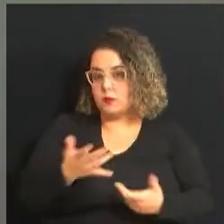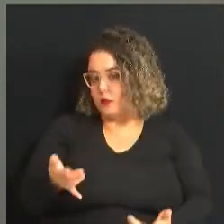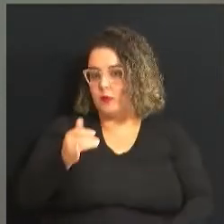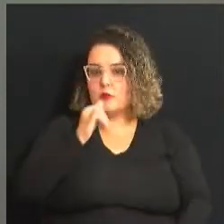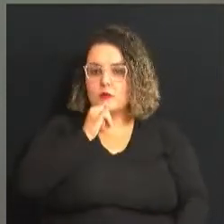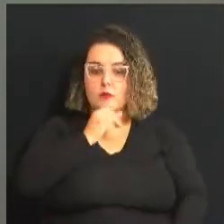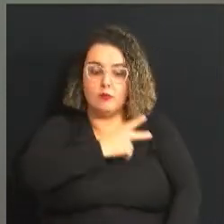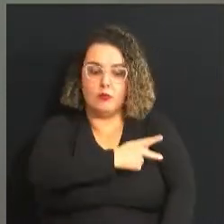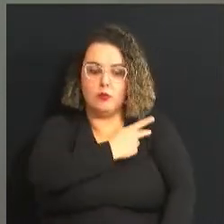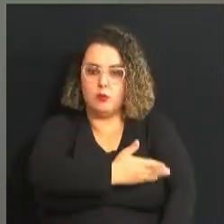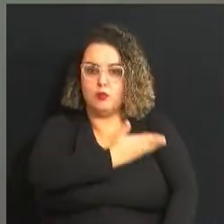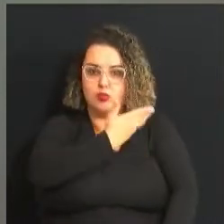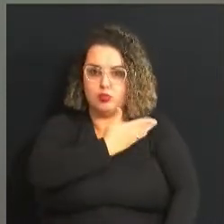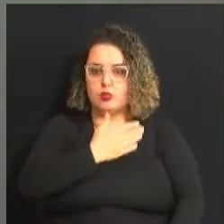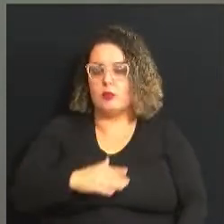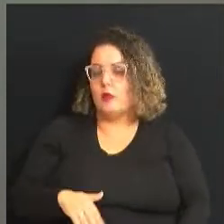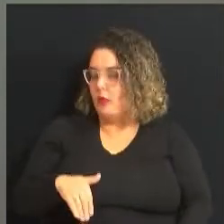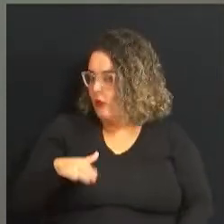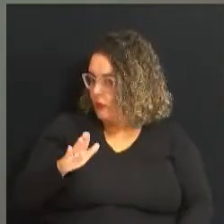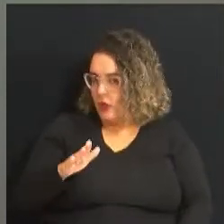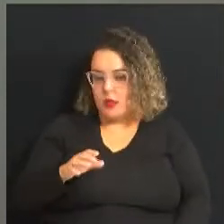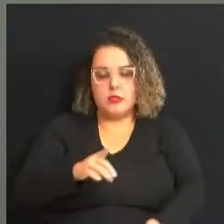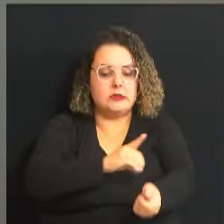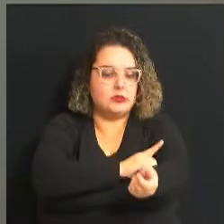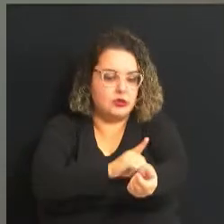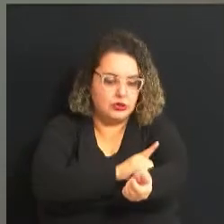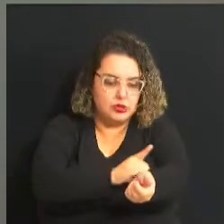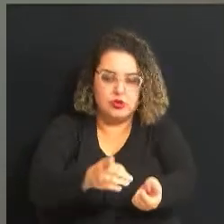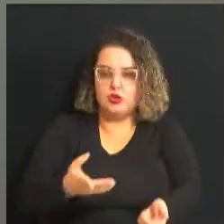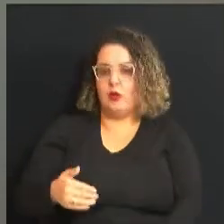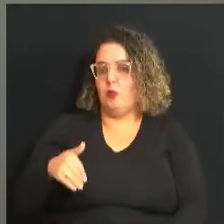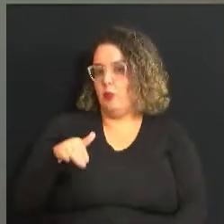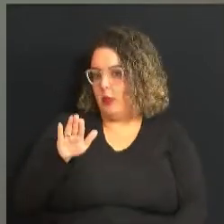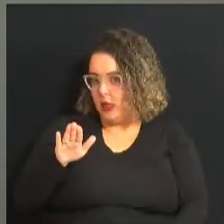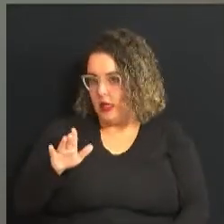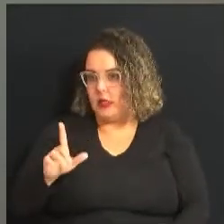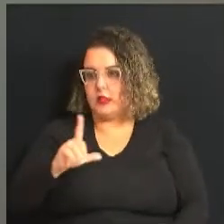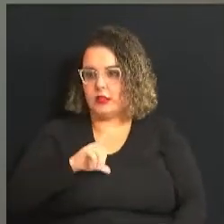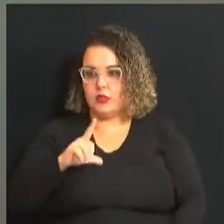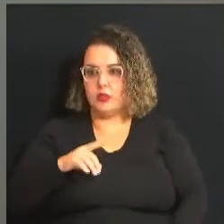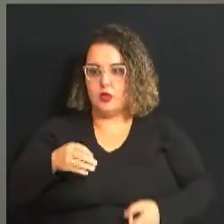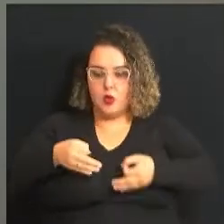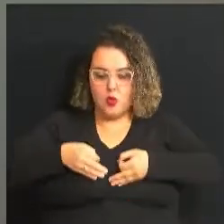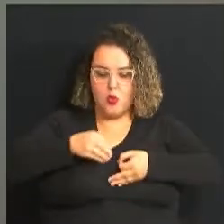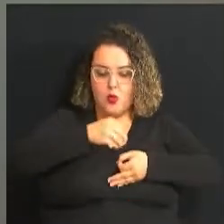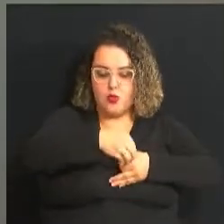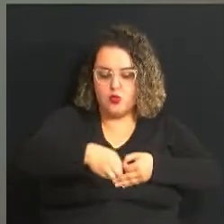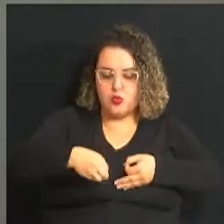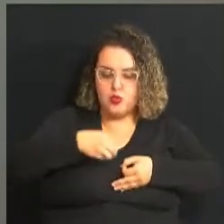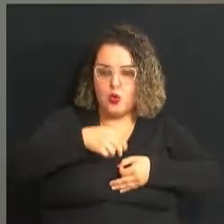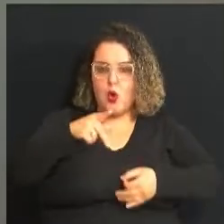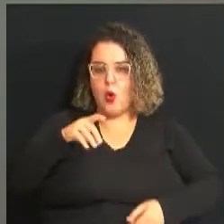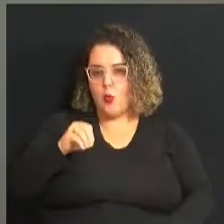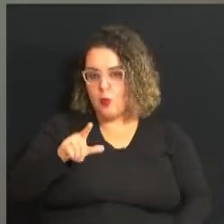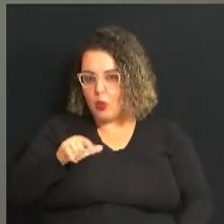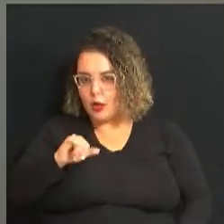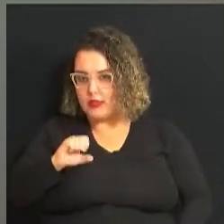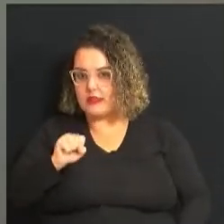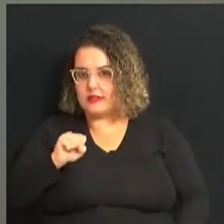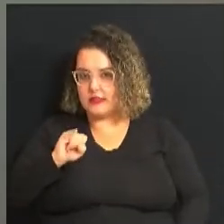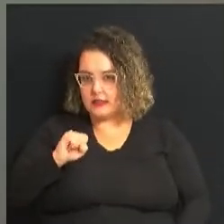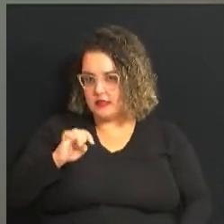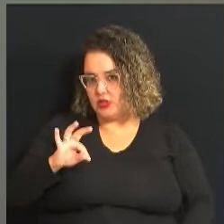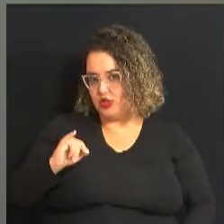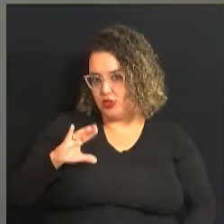pressão alta, ela tem mais chance de ter uma diabetes, ela tem mais chance de ter um ovário policístico, e isso tudo interfere na